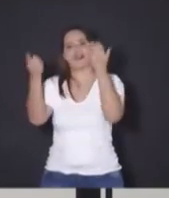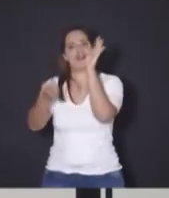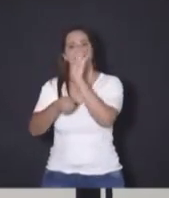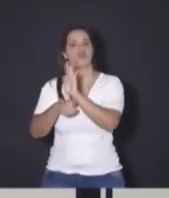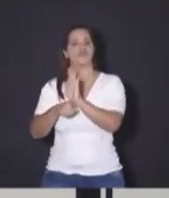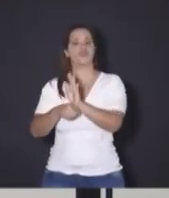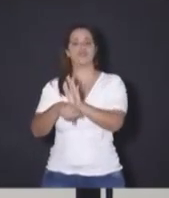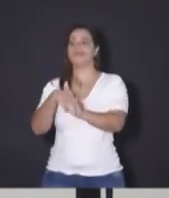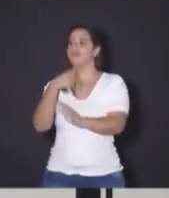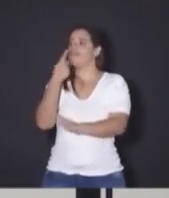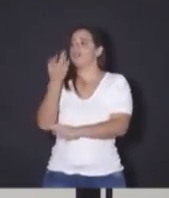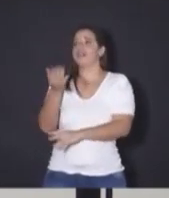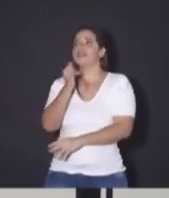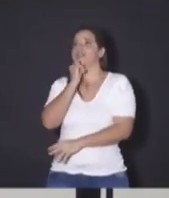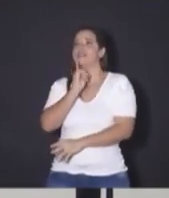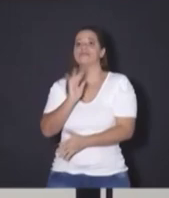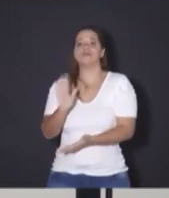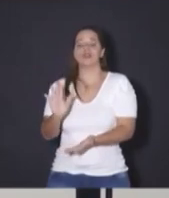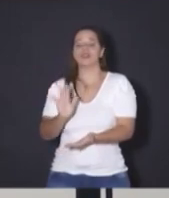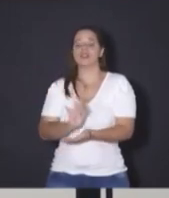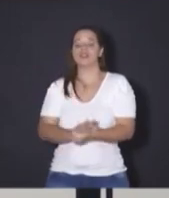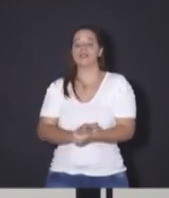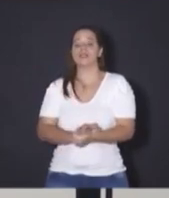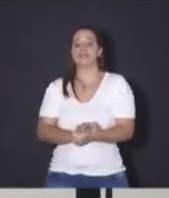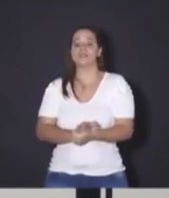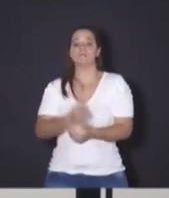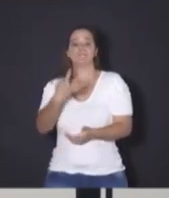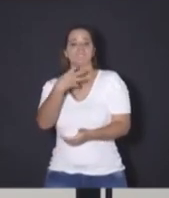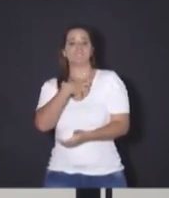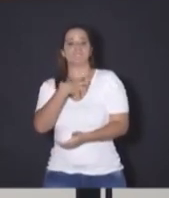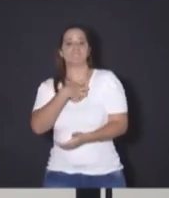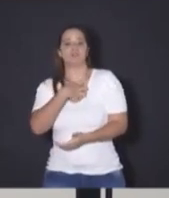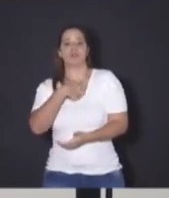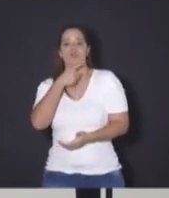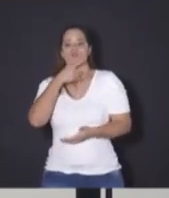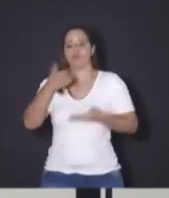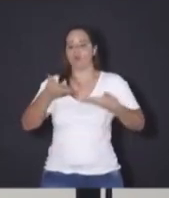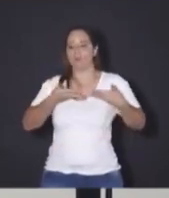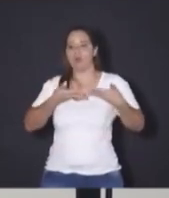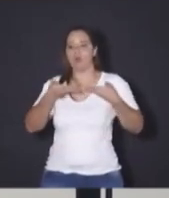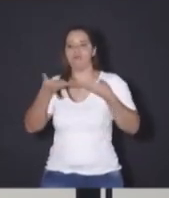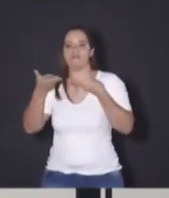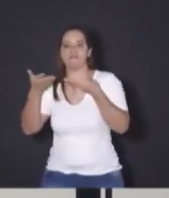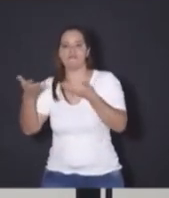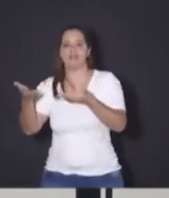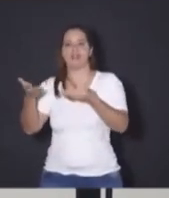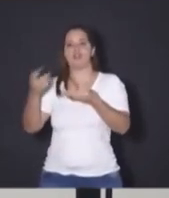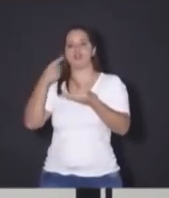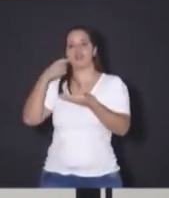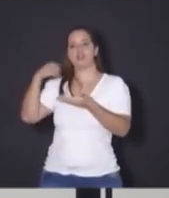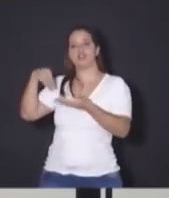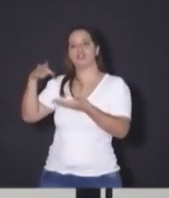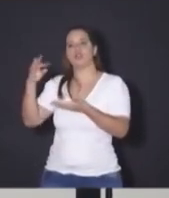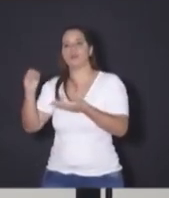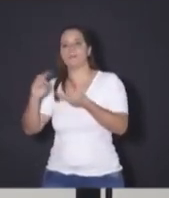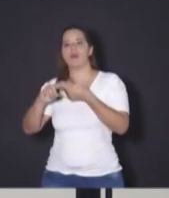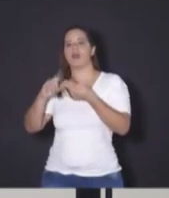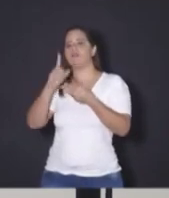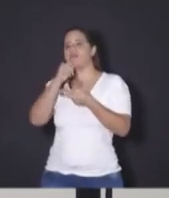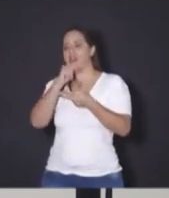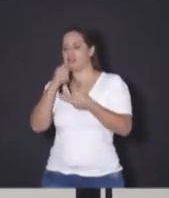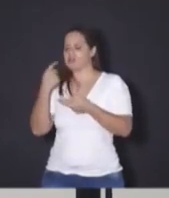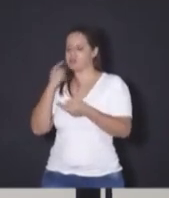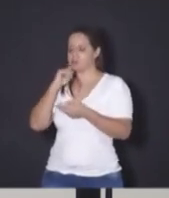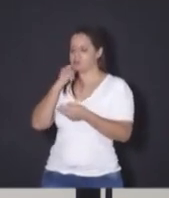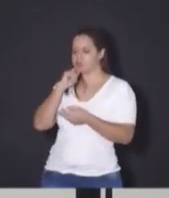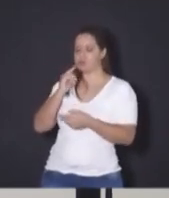Vai falar sobre as formas de oferendas que estão se fazendo nos matos, nas águas, sujando.